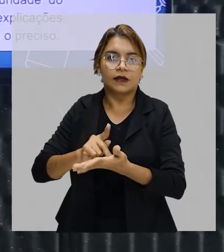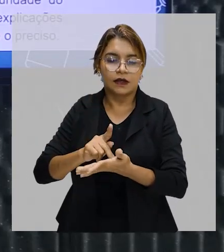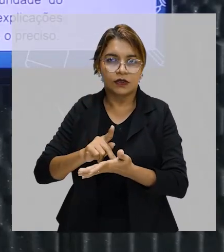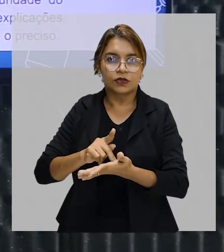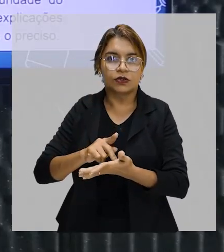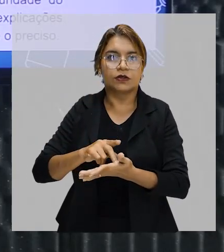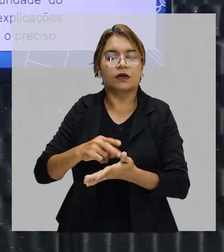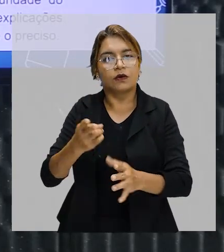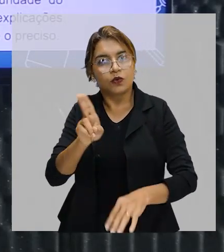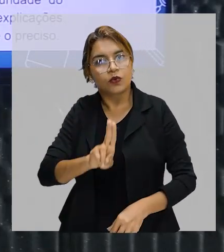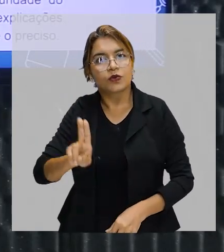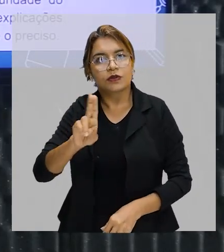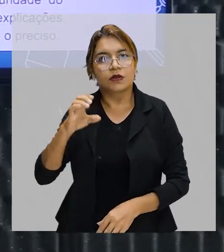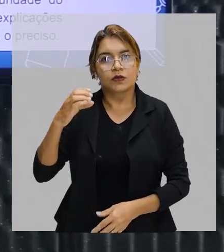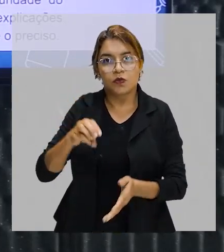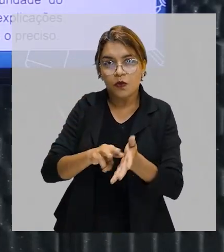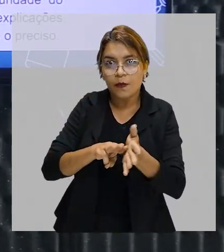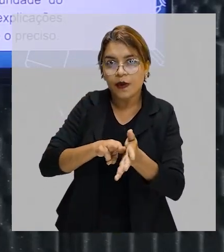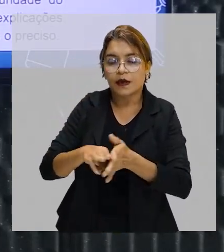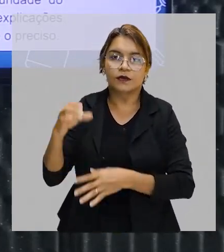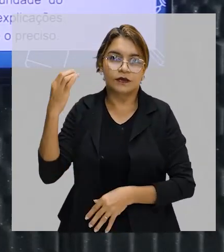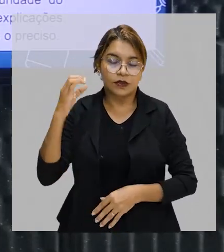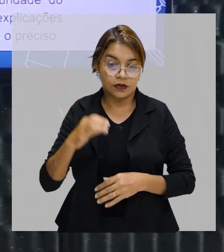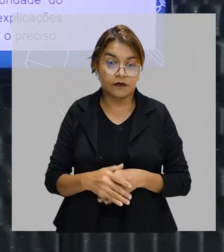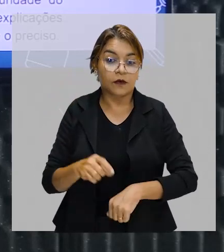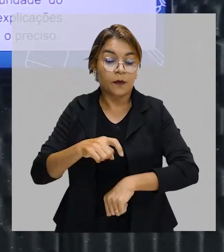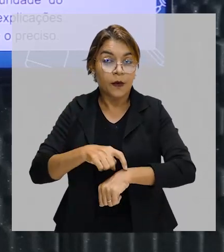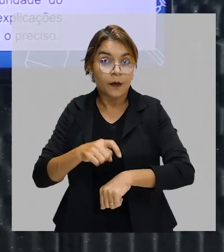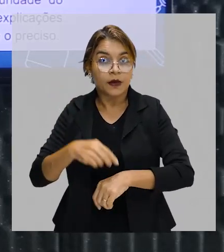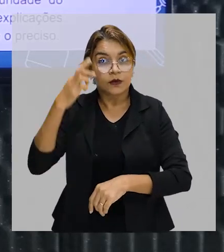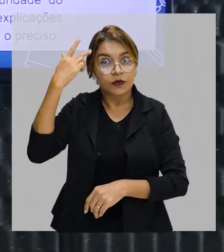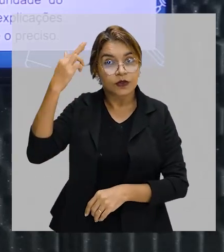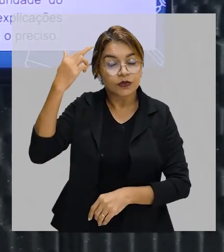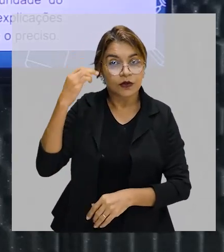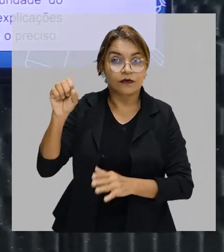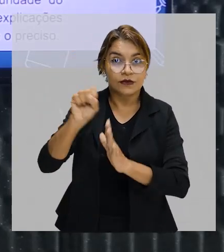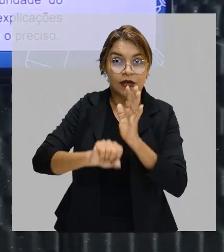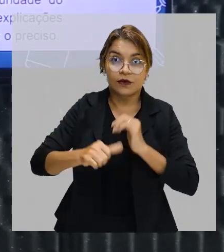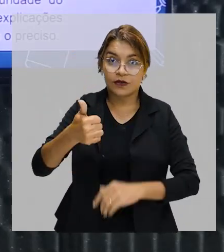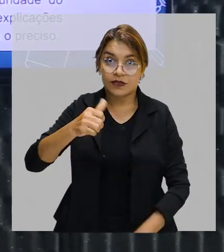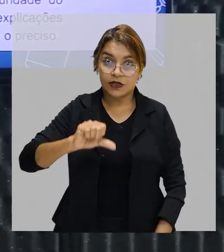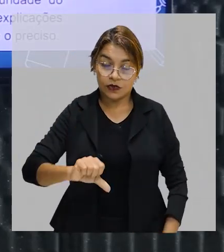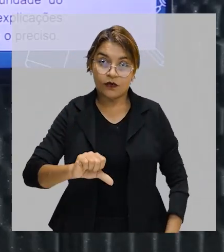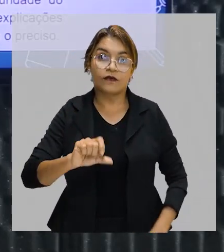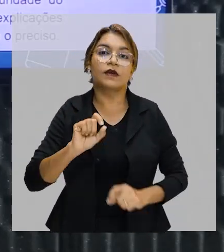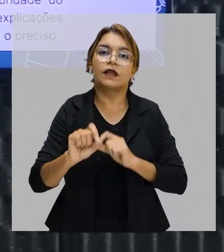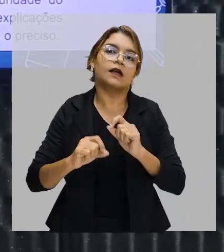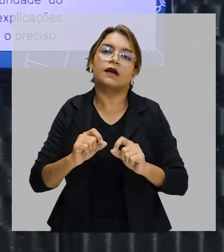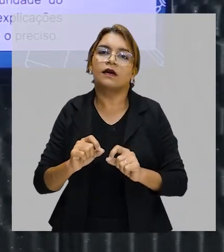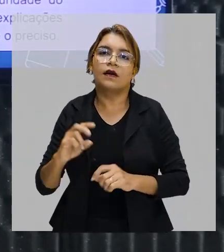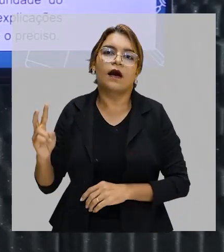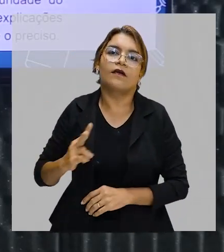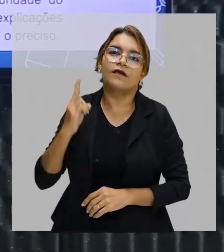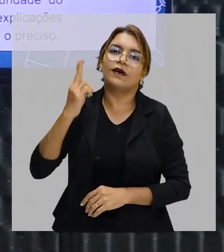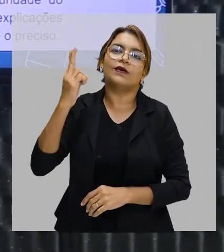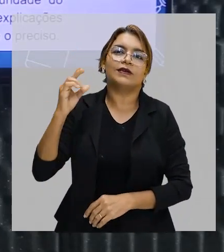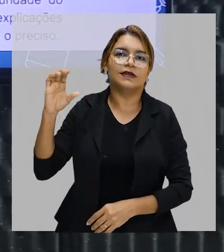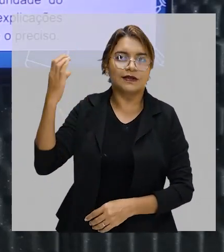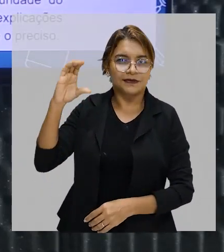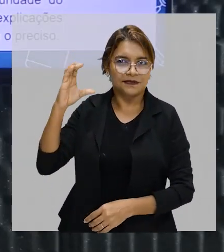científico. Então você tem já nesse momento da história, que é o século XIX, a valorização da